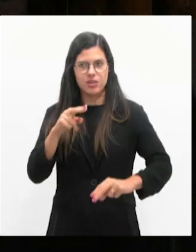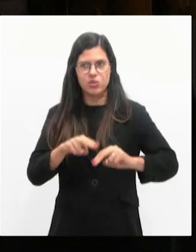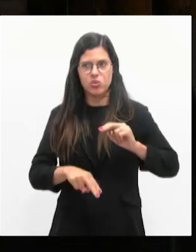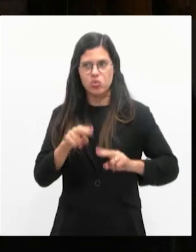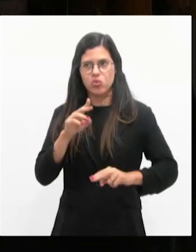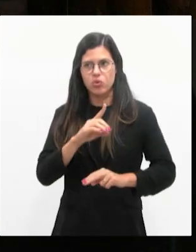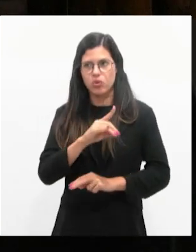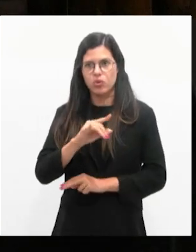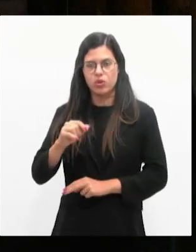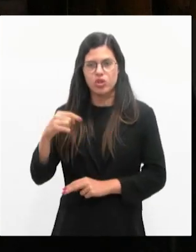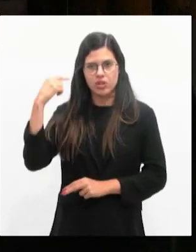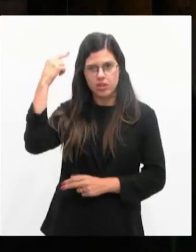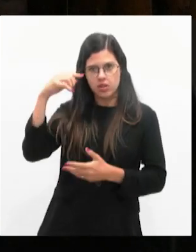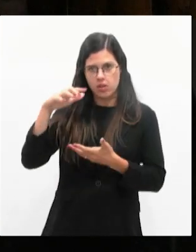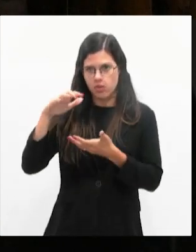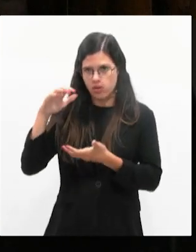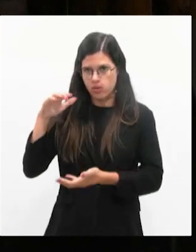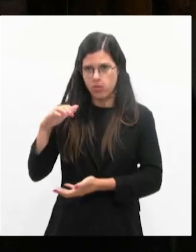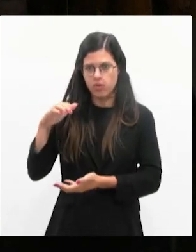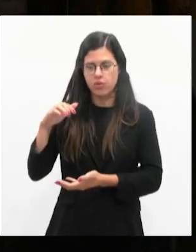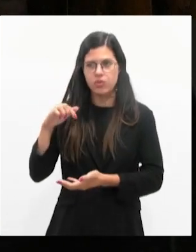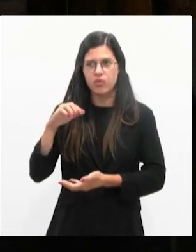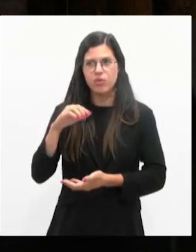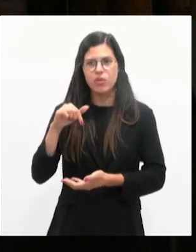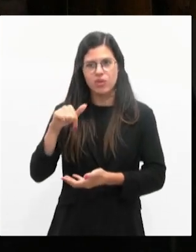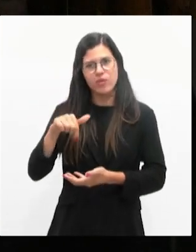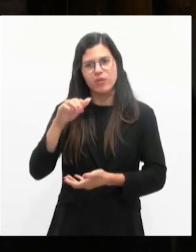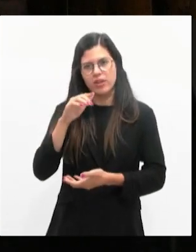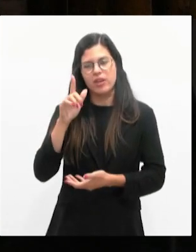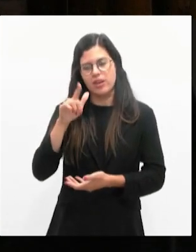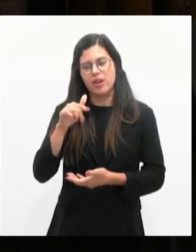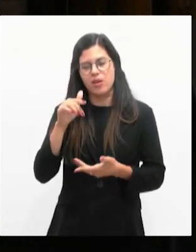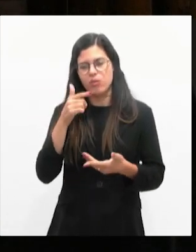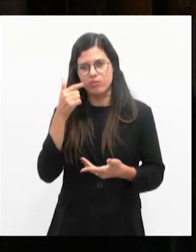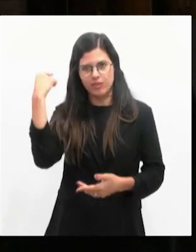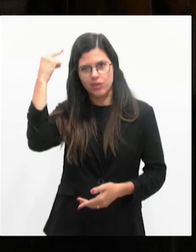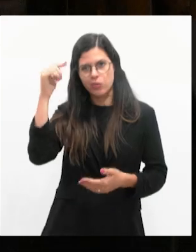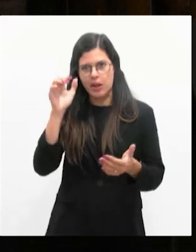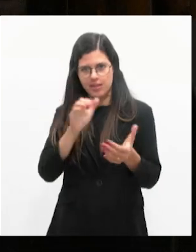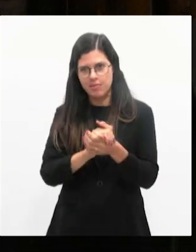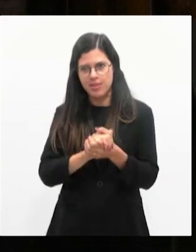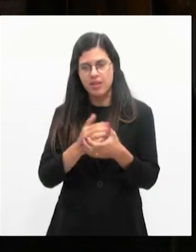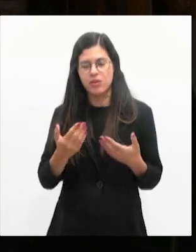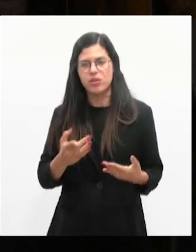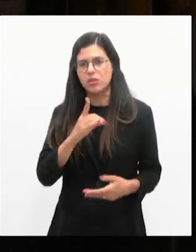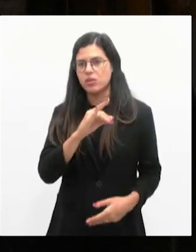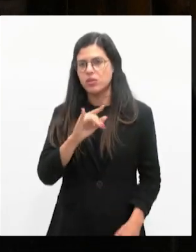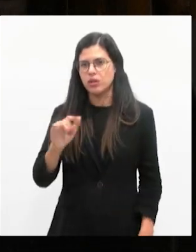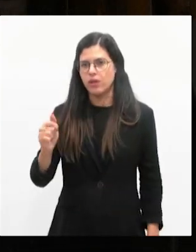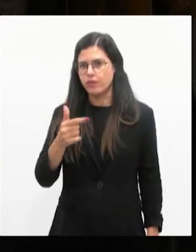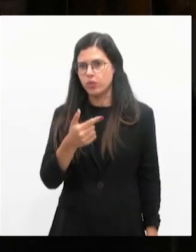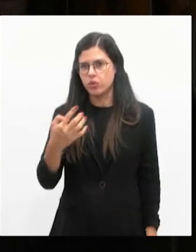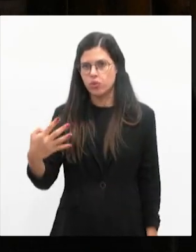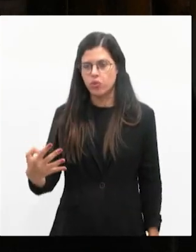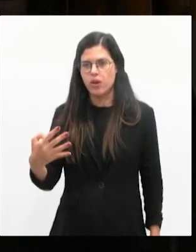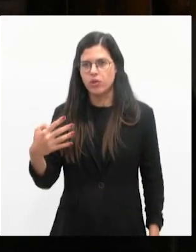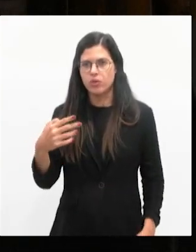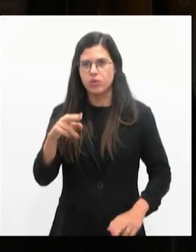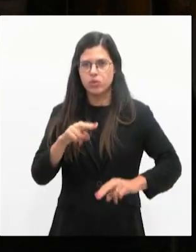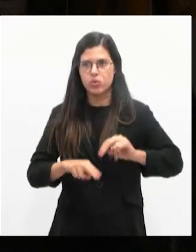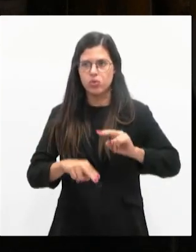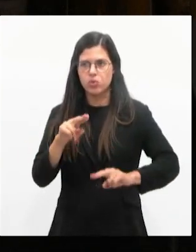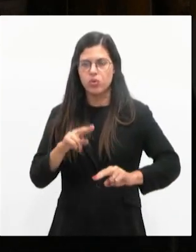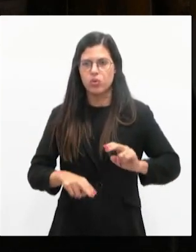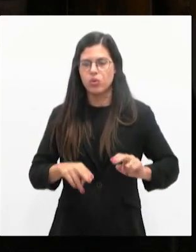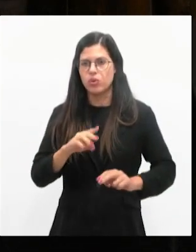Dia de Santo Antônio, o santo casamenteiro, dia 24 de junho, Dia